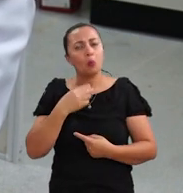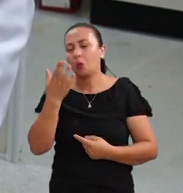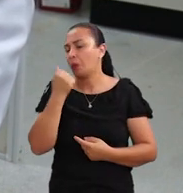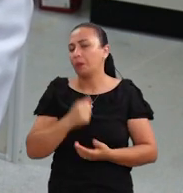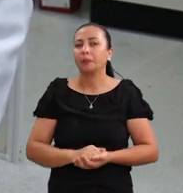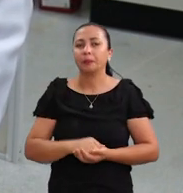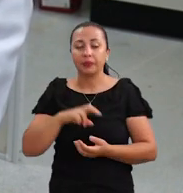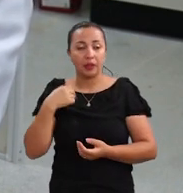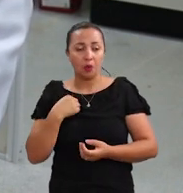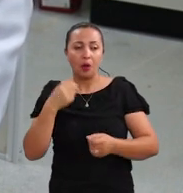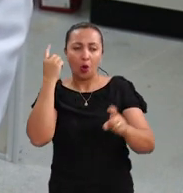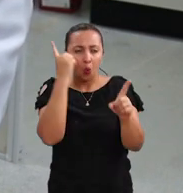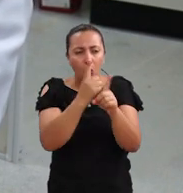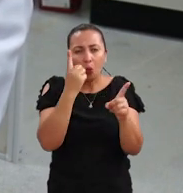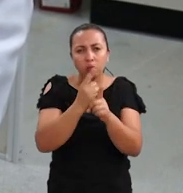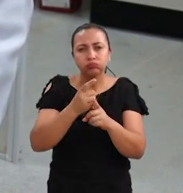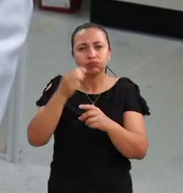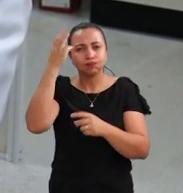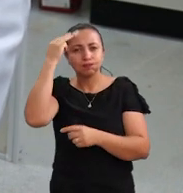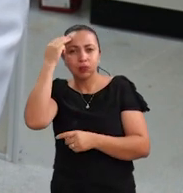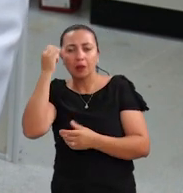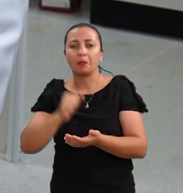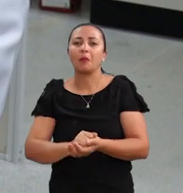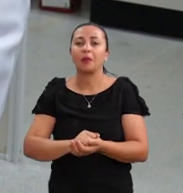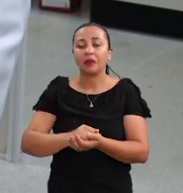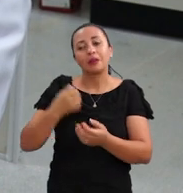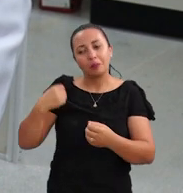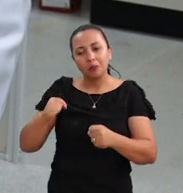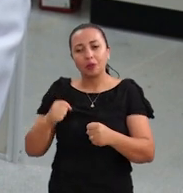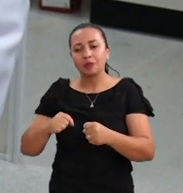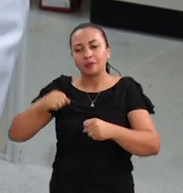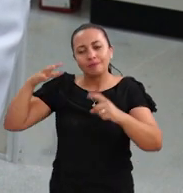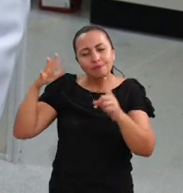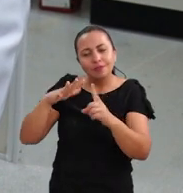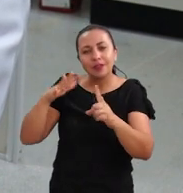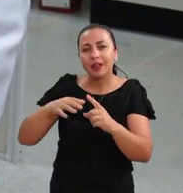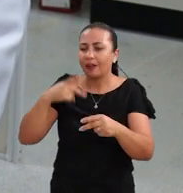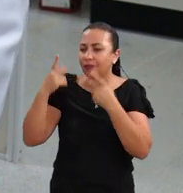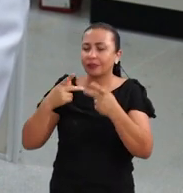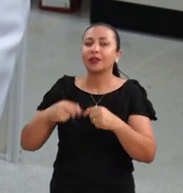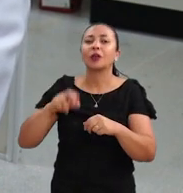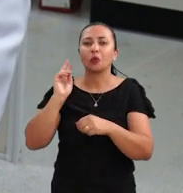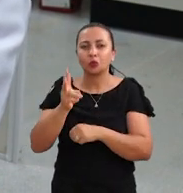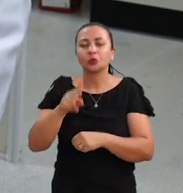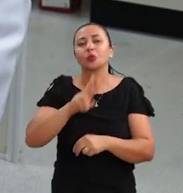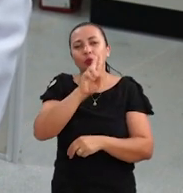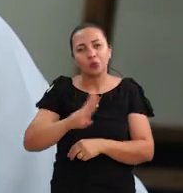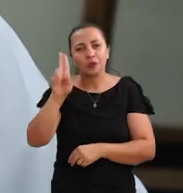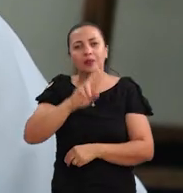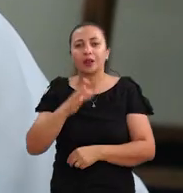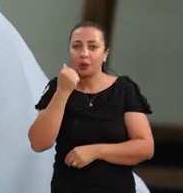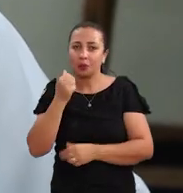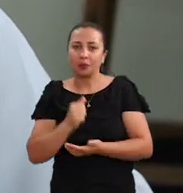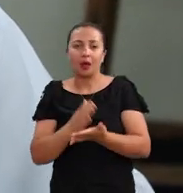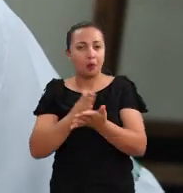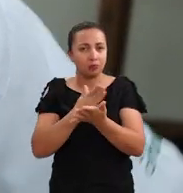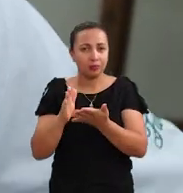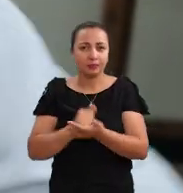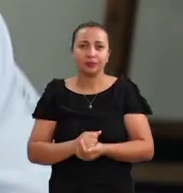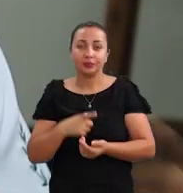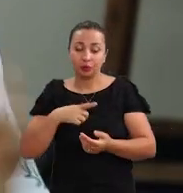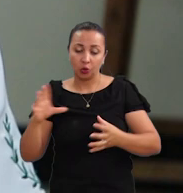deveria comer, e eu encontro metabólitos ali dentro, então posso inferir que ele continua fazendo uso daquele determinado alimento. Eu vou ter,